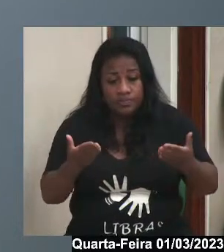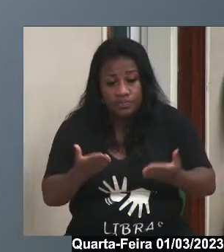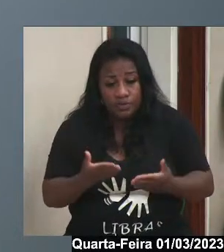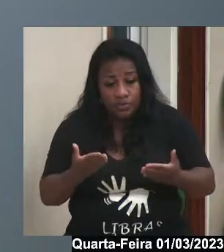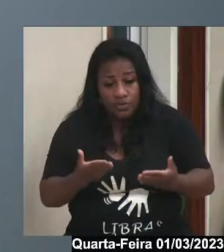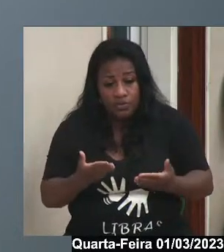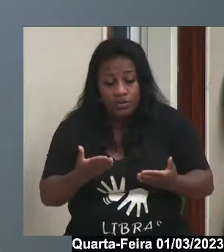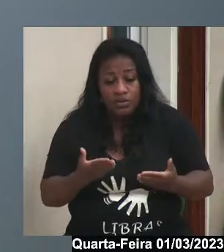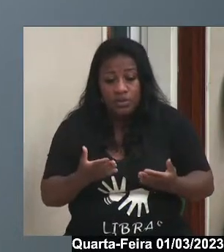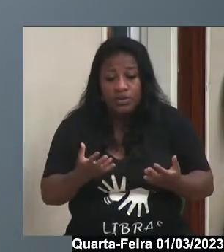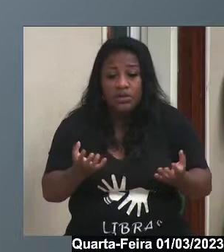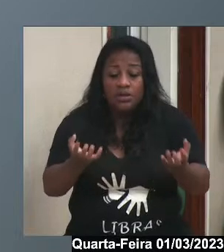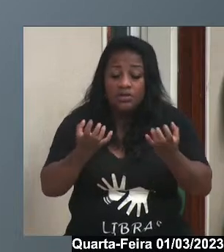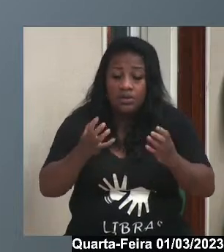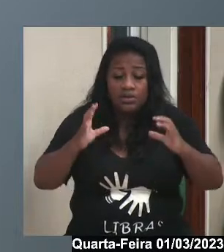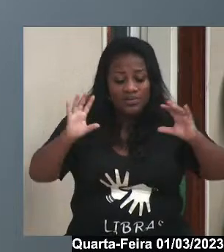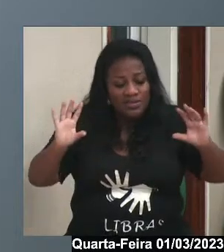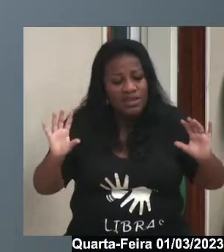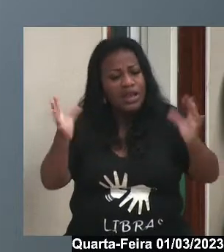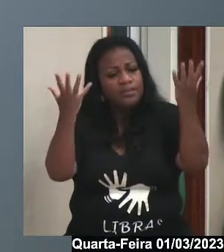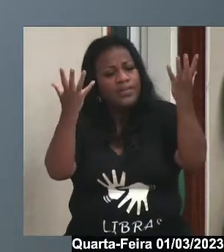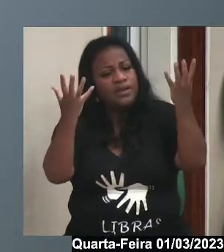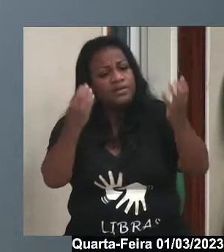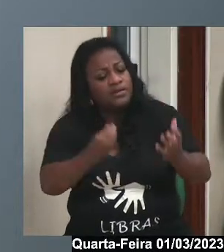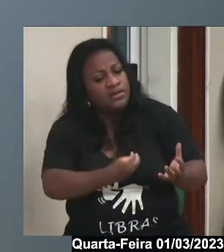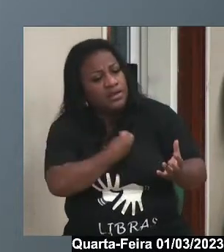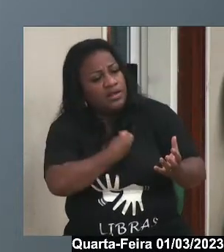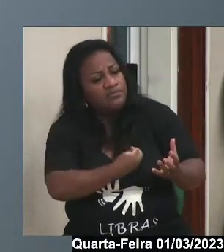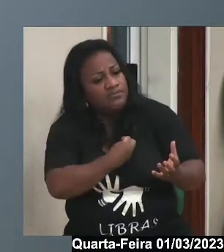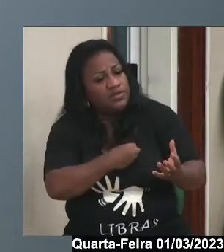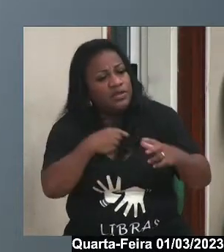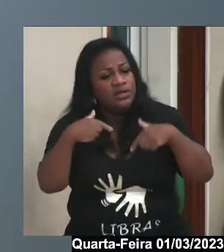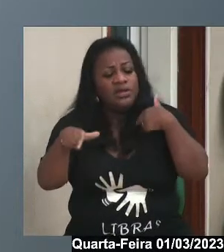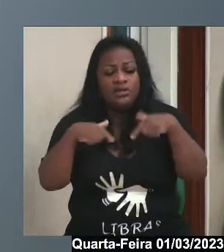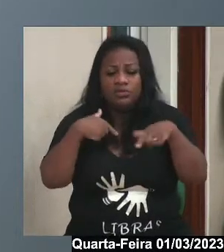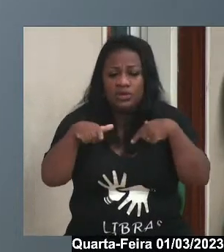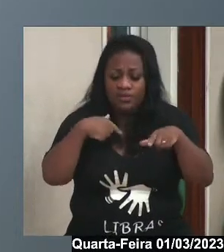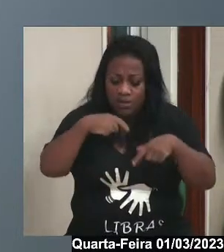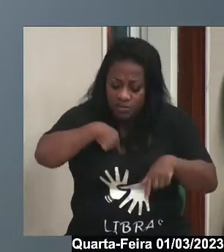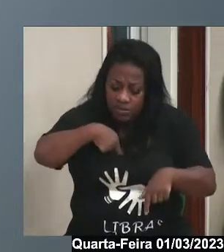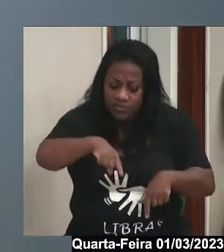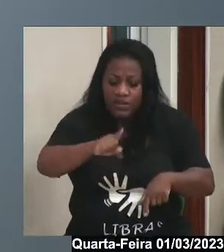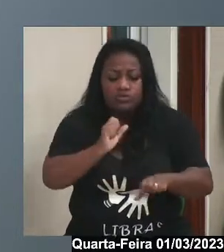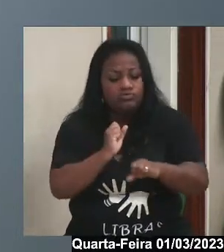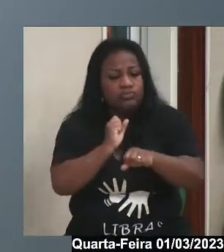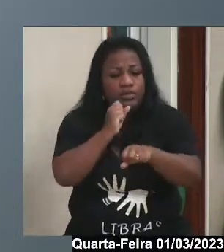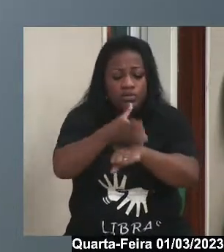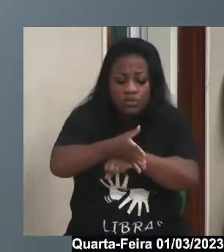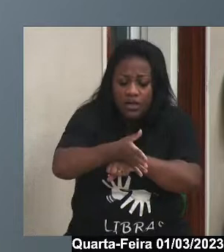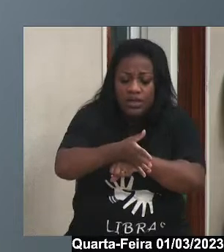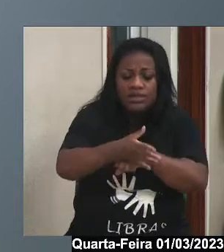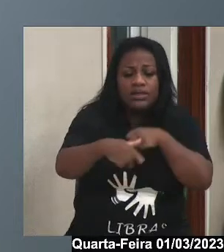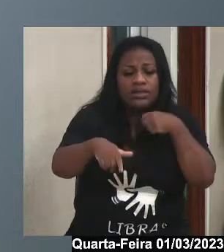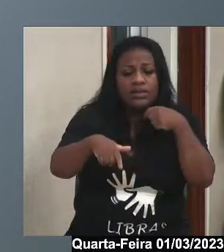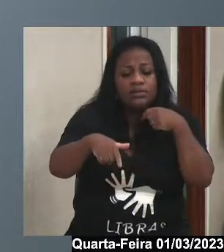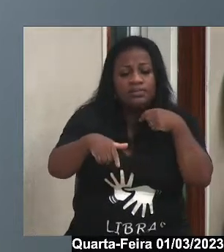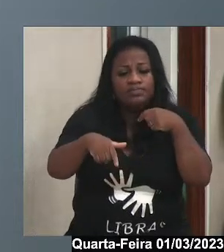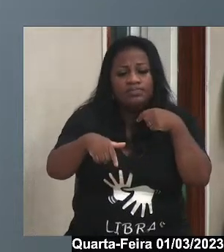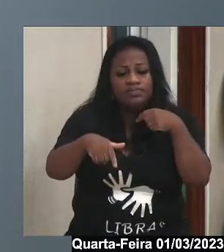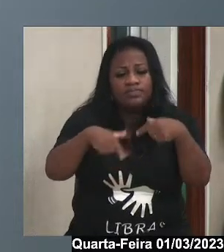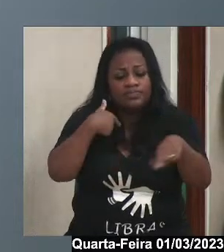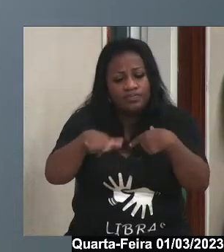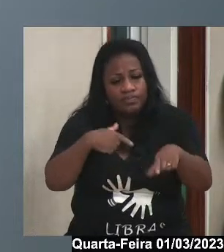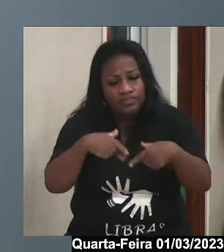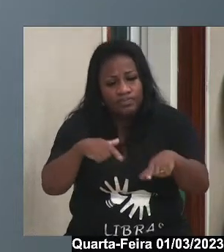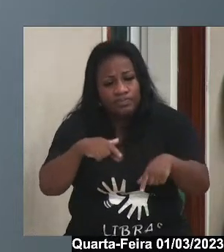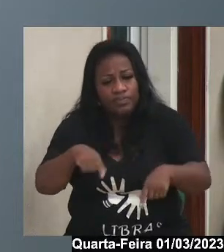momento, essa moção é para celebrar a vida do trabalhador que estava saindo de madrugada para poder alimentar a sua família.